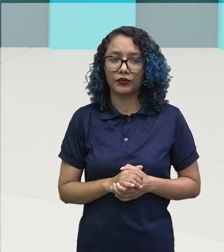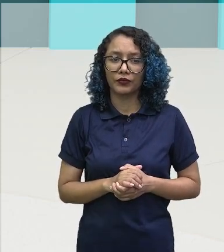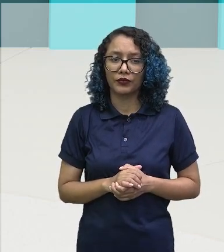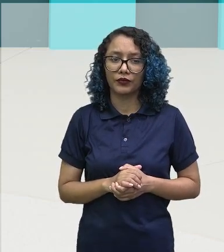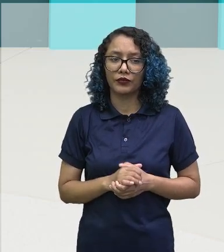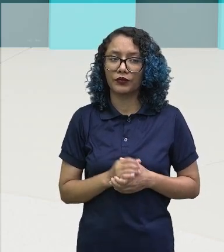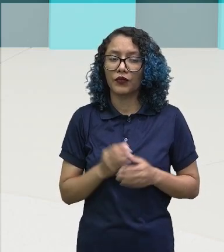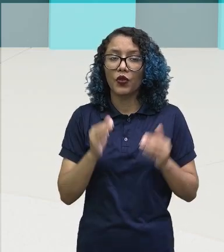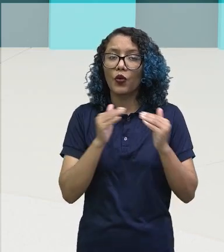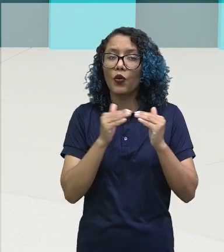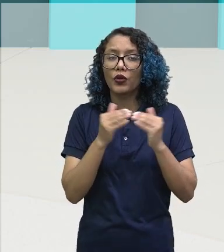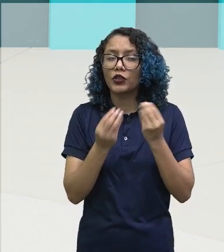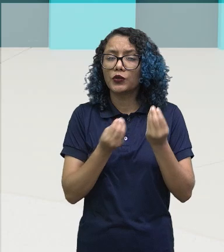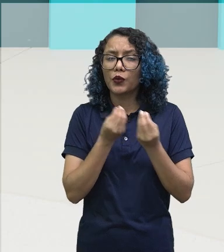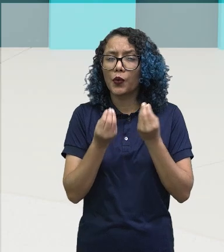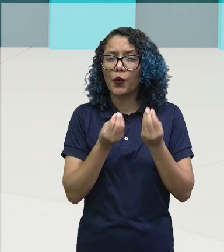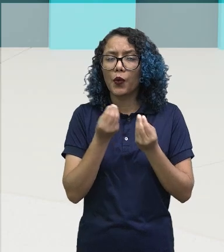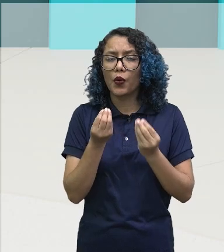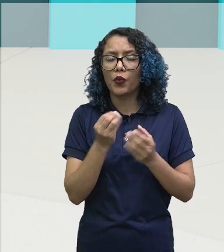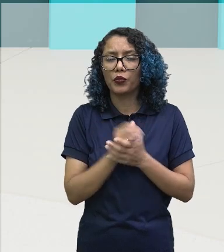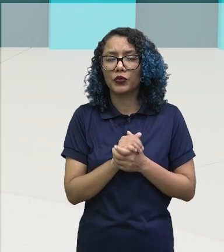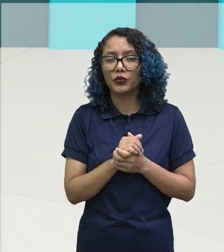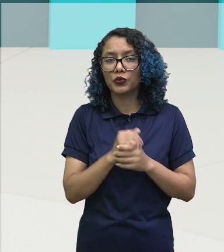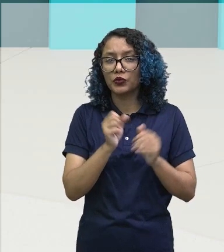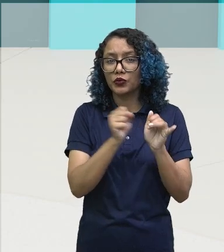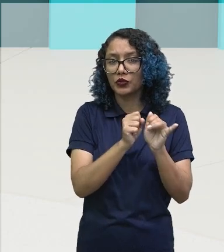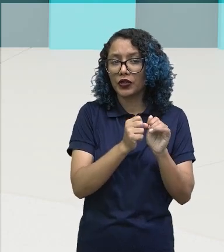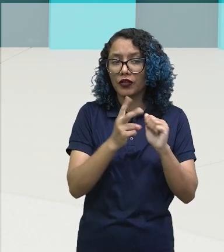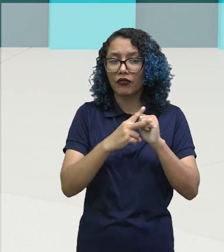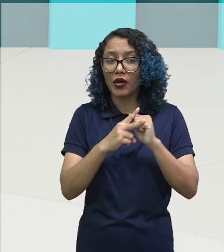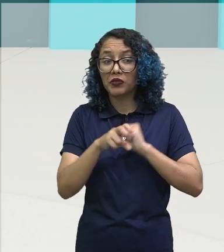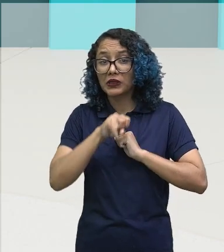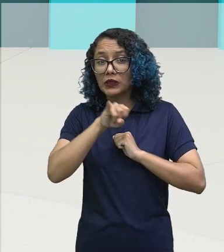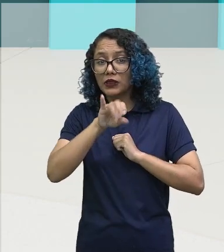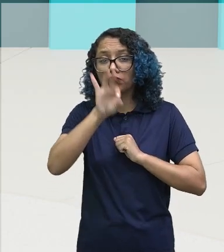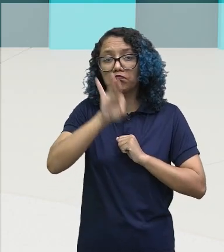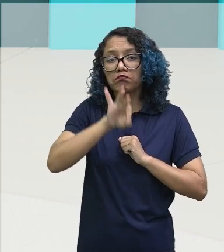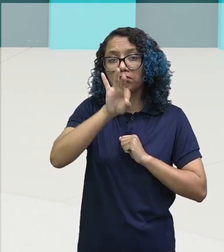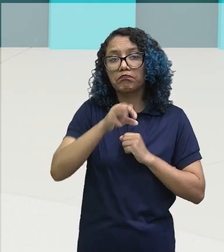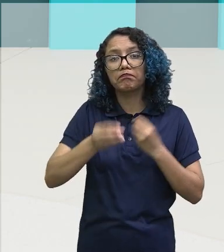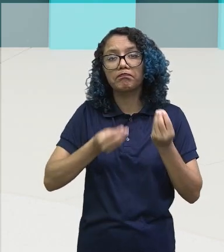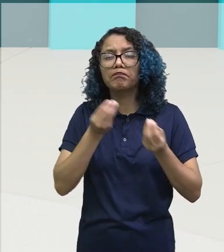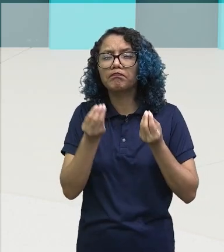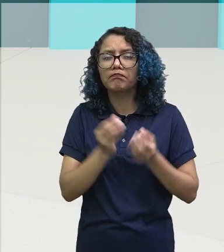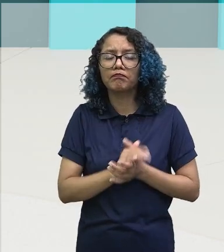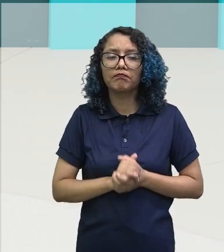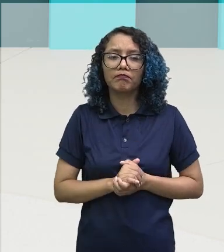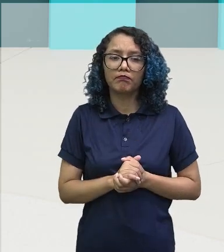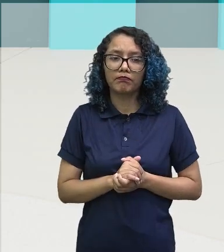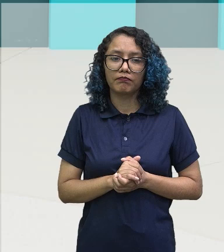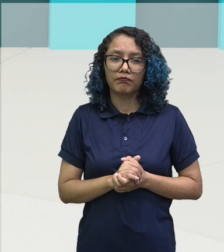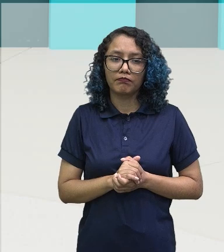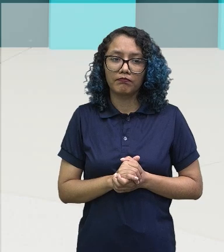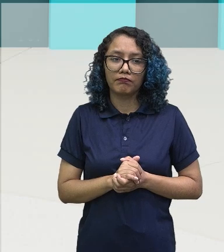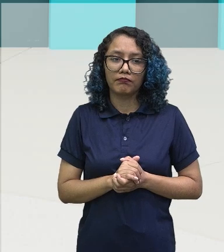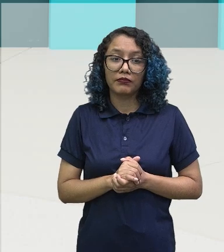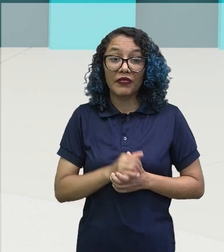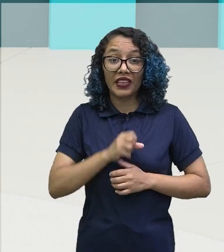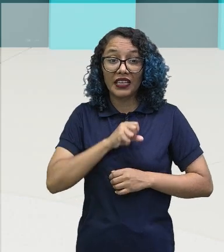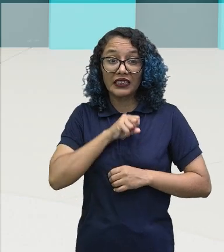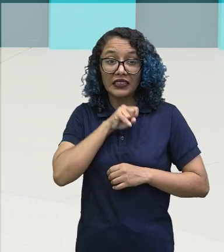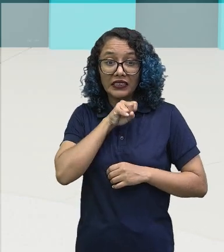a concordância entre o sujeito e o verbo? Vamos lá. Temos aí, olha, a concordância com o sujeito, caso não